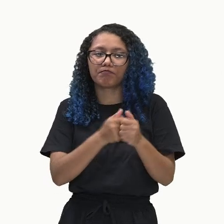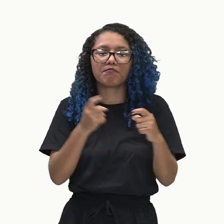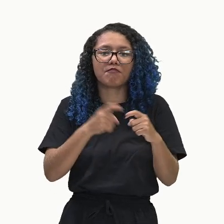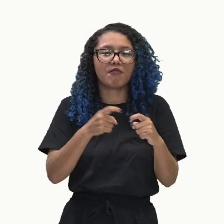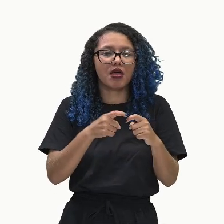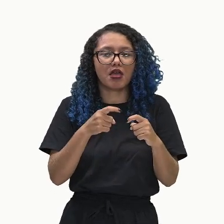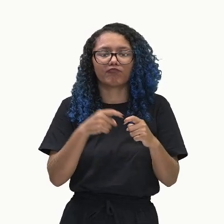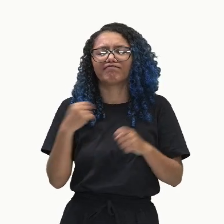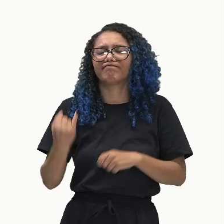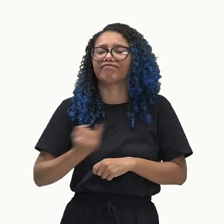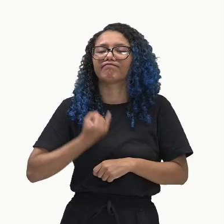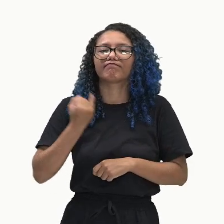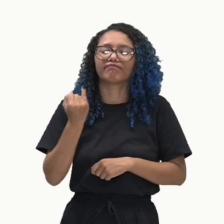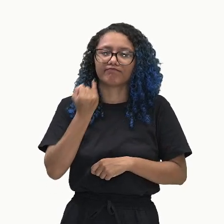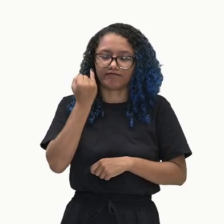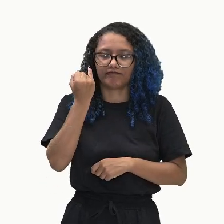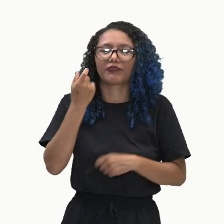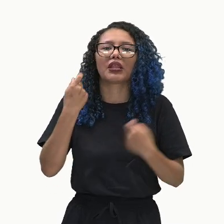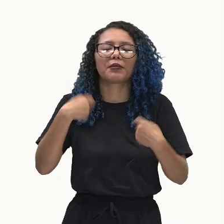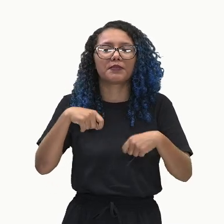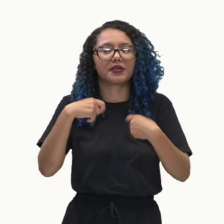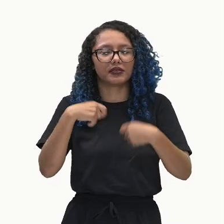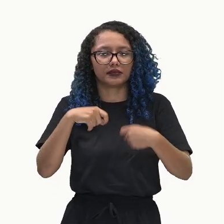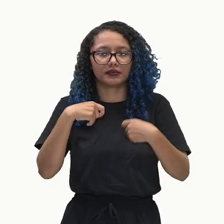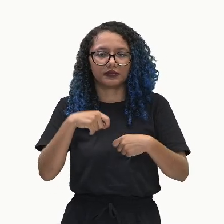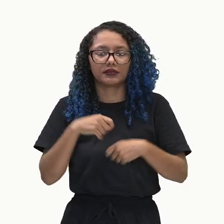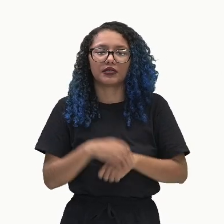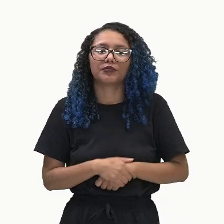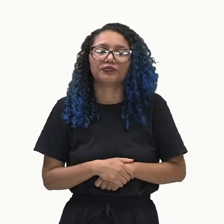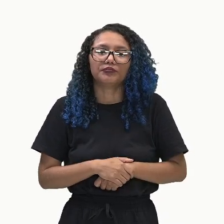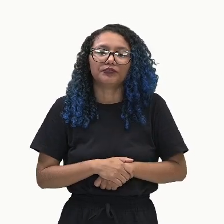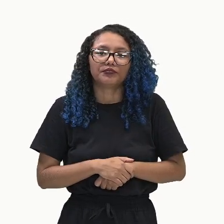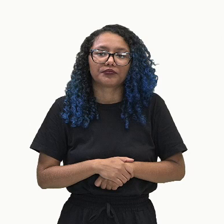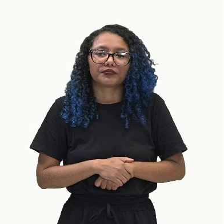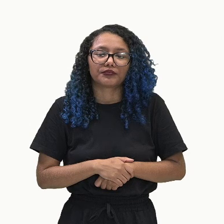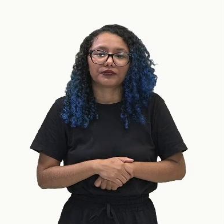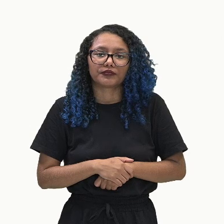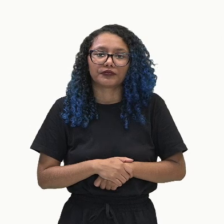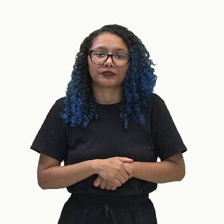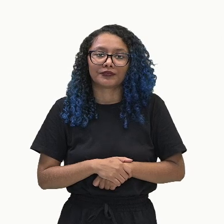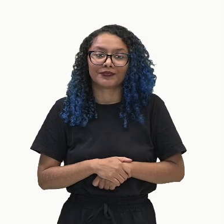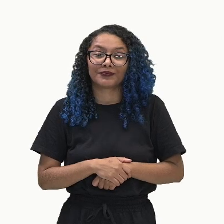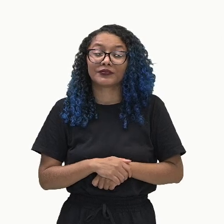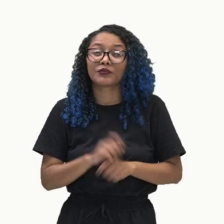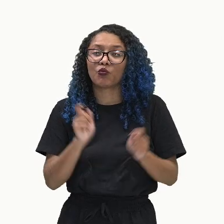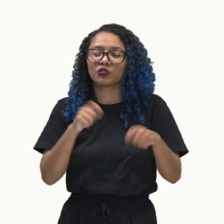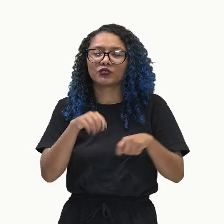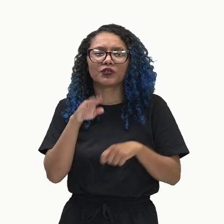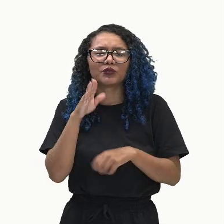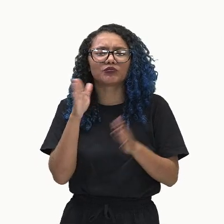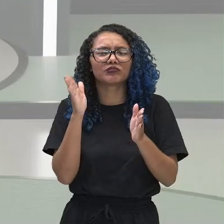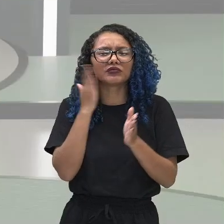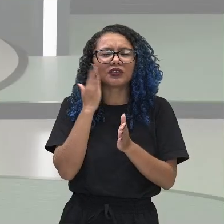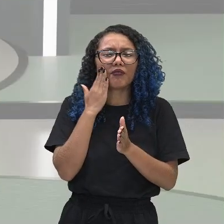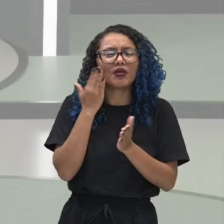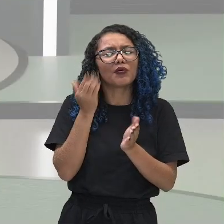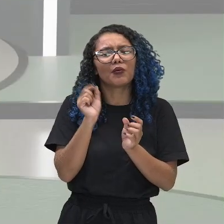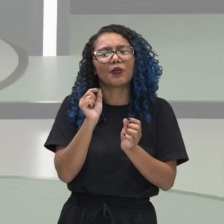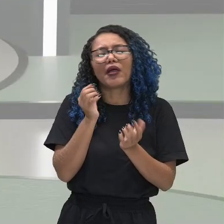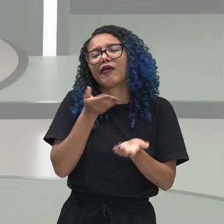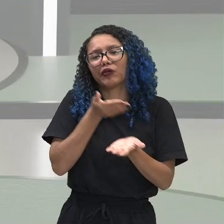gente fazer junto ao profissional para detectar, para